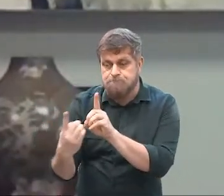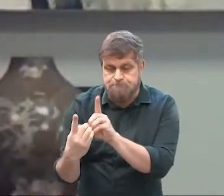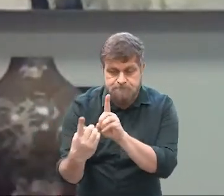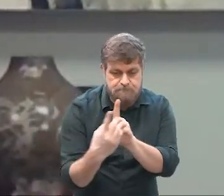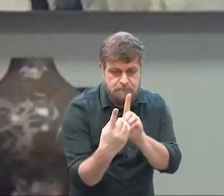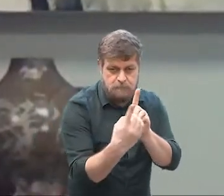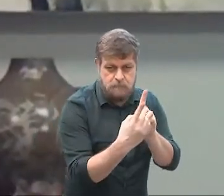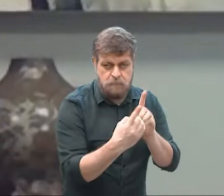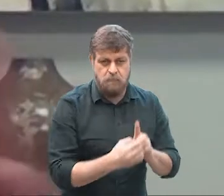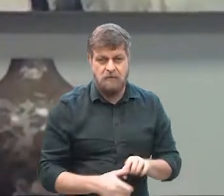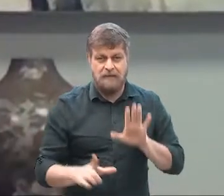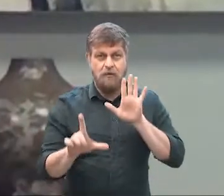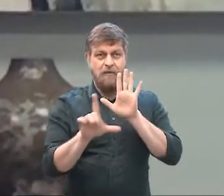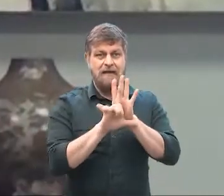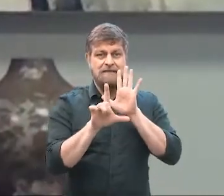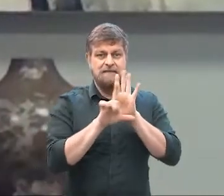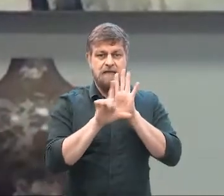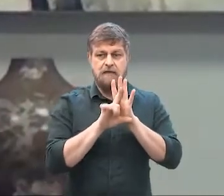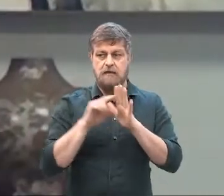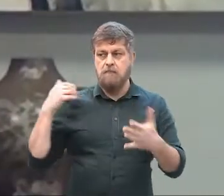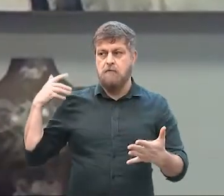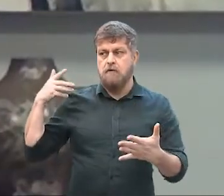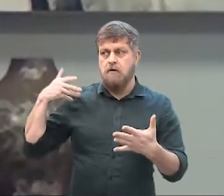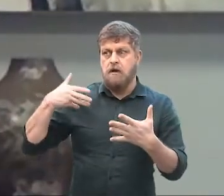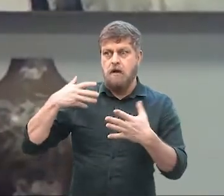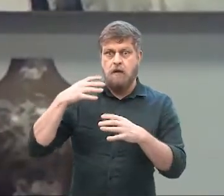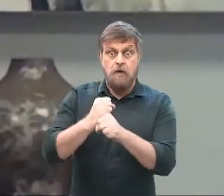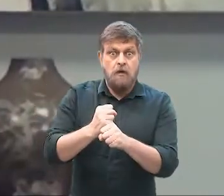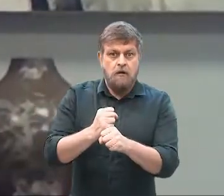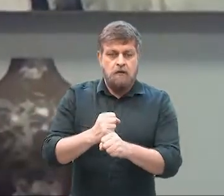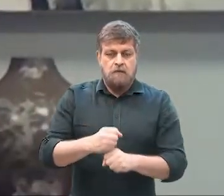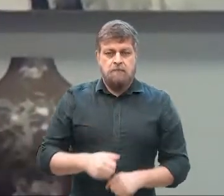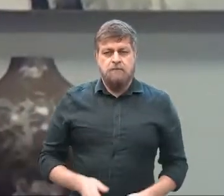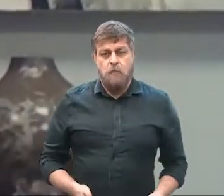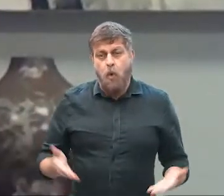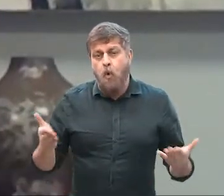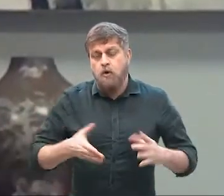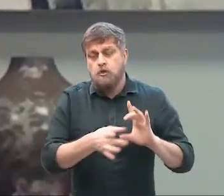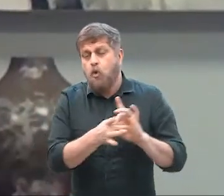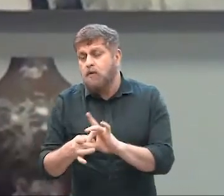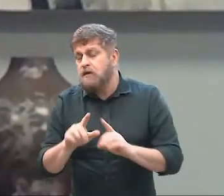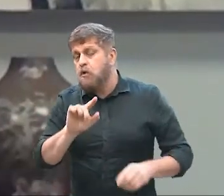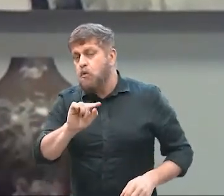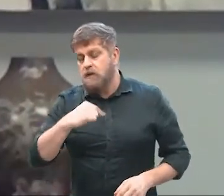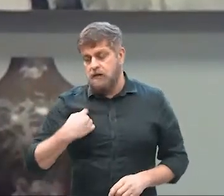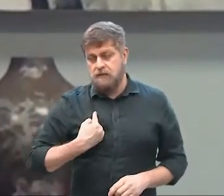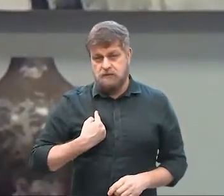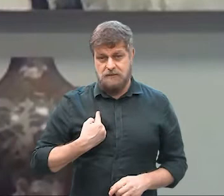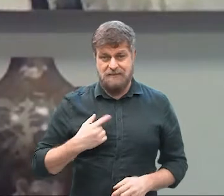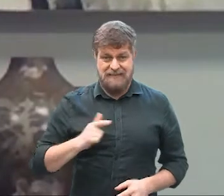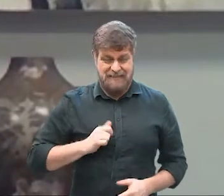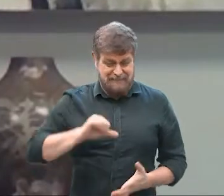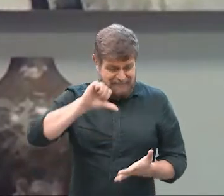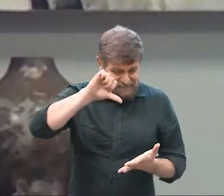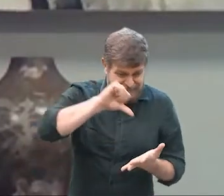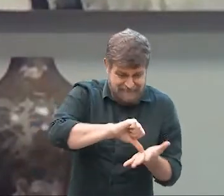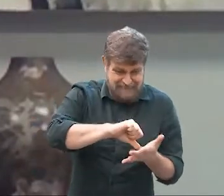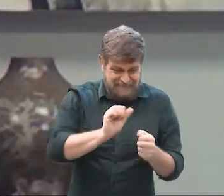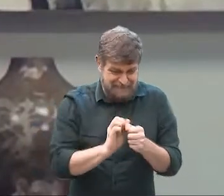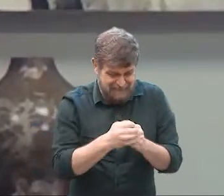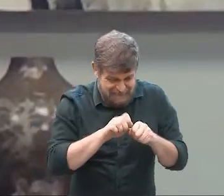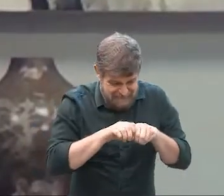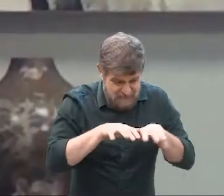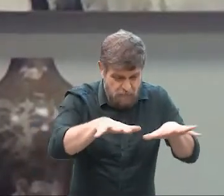eu acho que ela veio a somar dentro desse contexto. Hoje, o que nós vivemos? Nós vivemos o epicentro da pandemia,